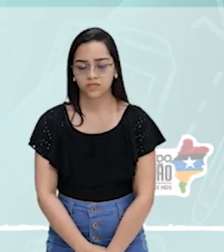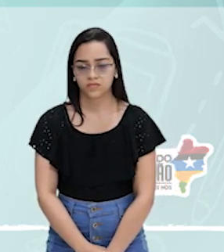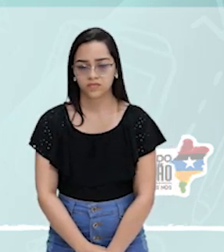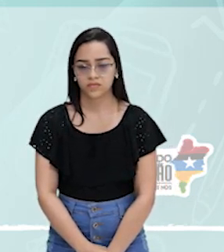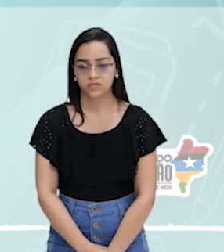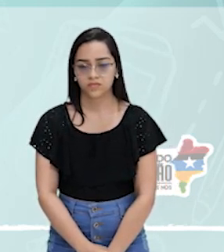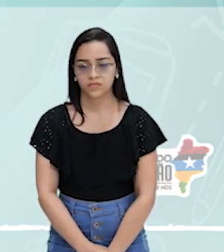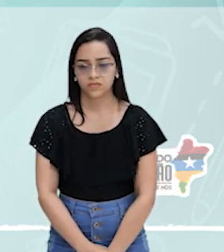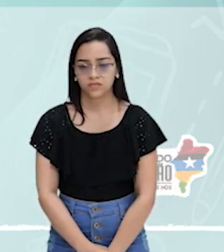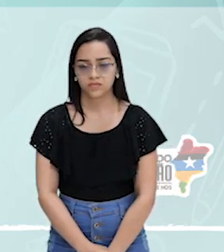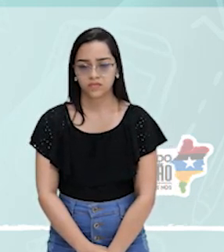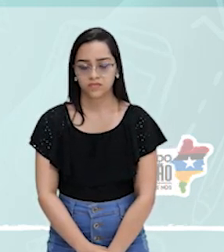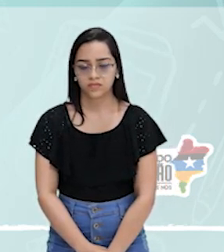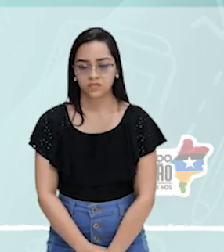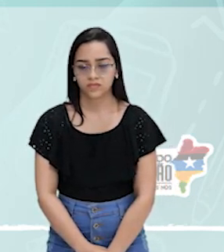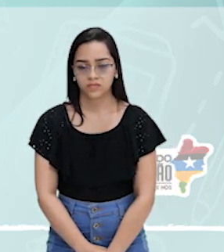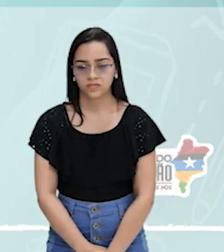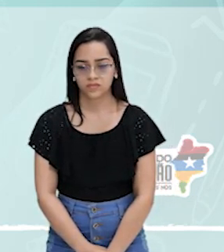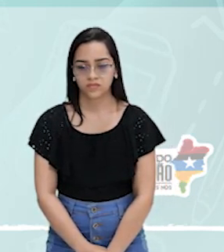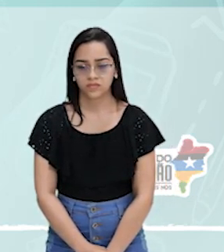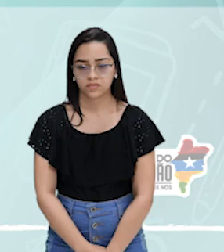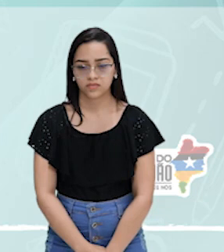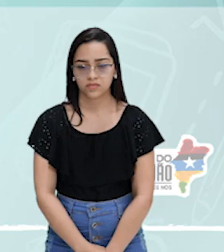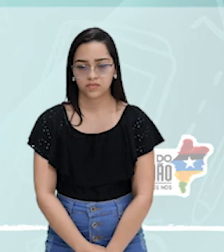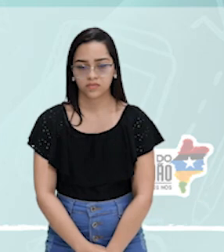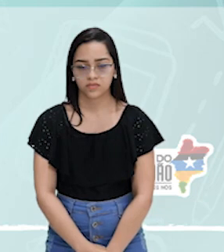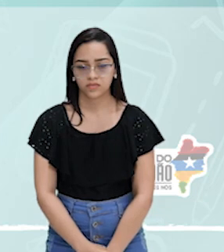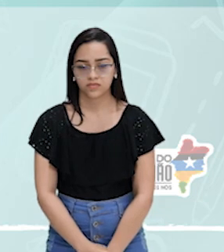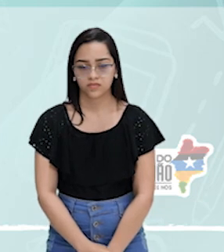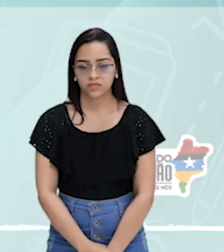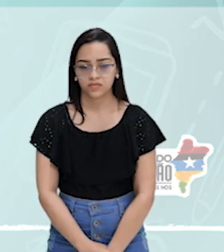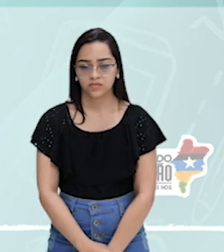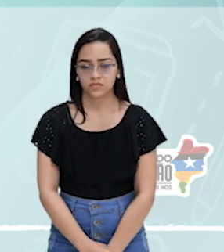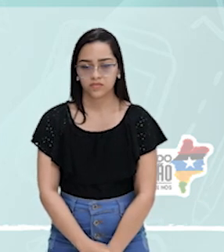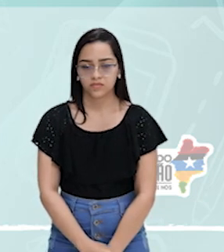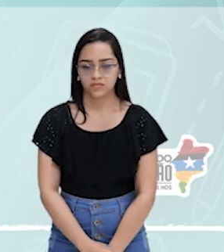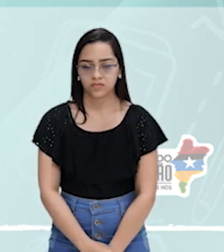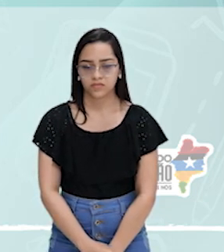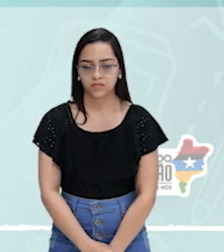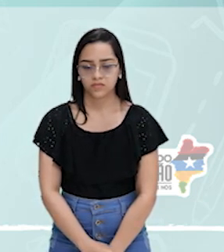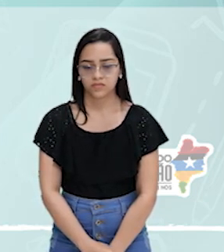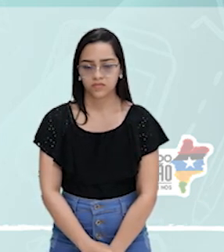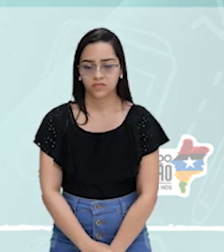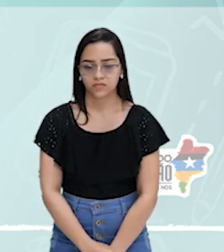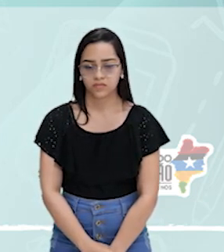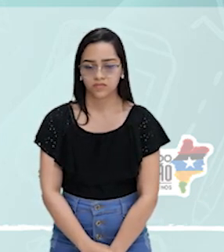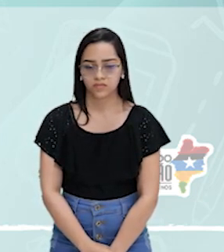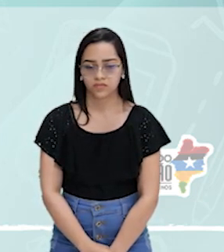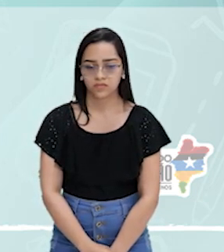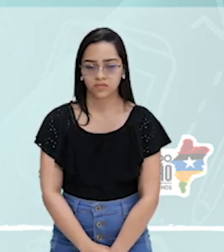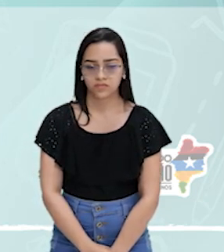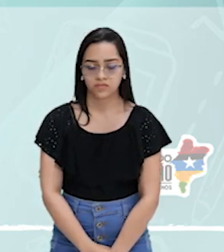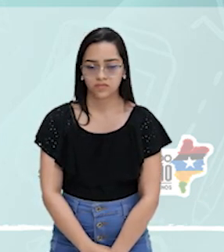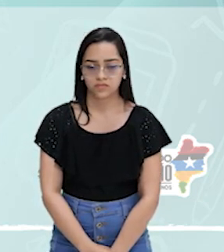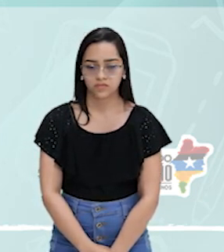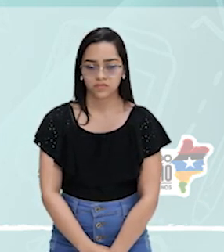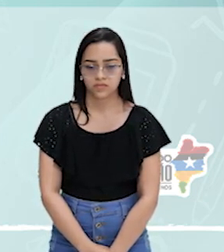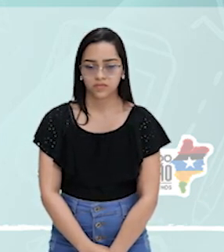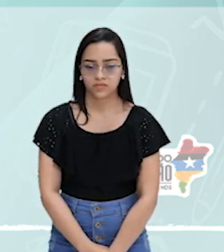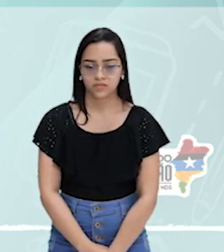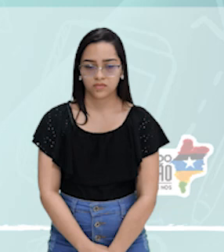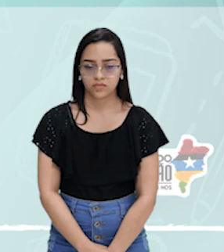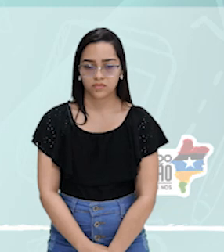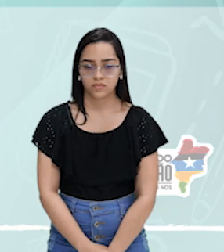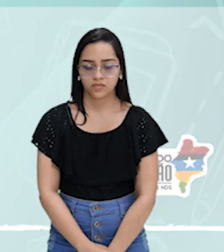2,2 mil futuras mães, que, além do mais, ficarão presas a uma mentalidade depressiva e propensa